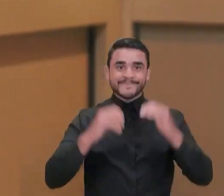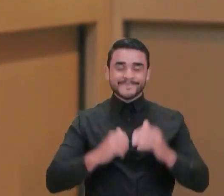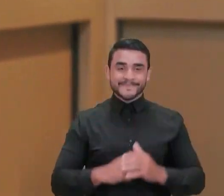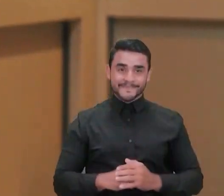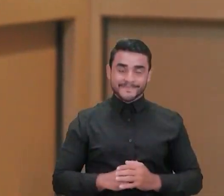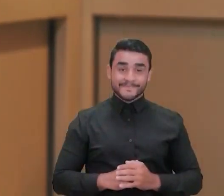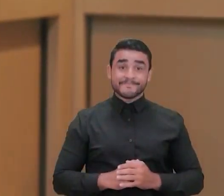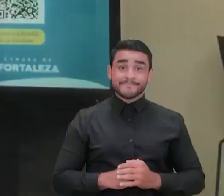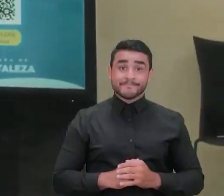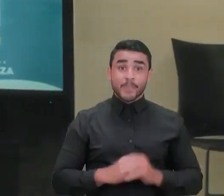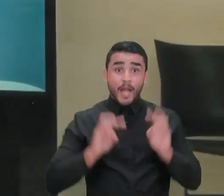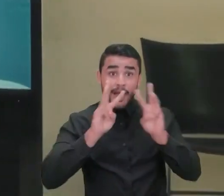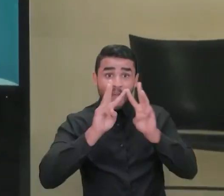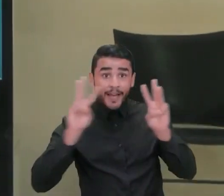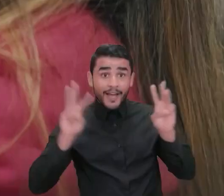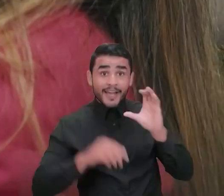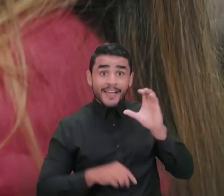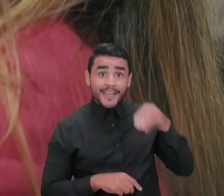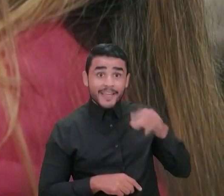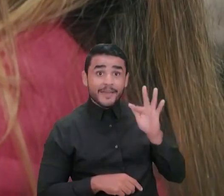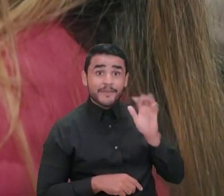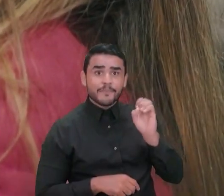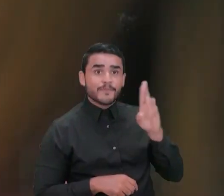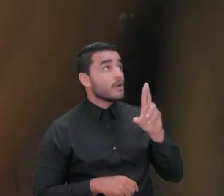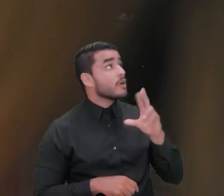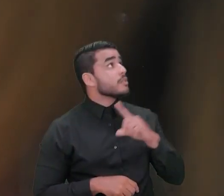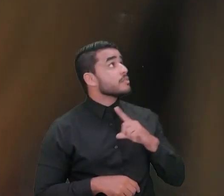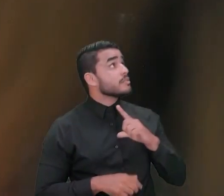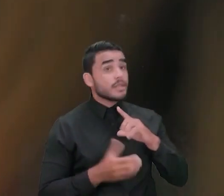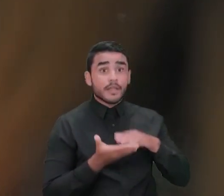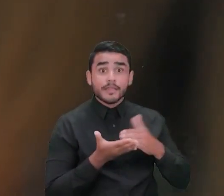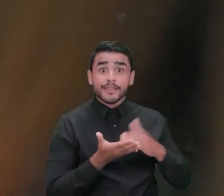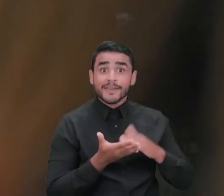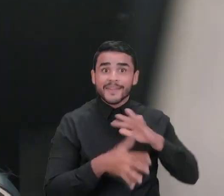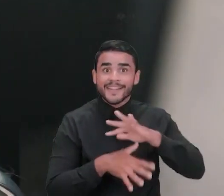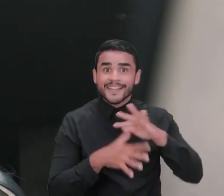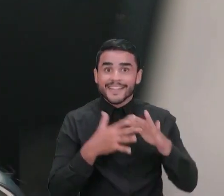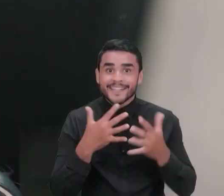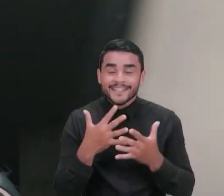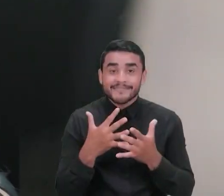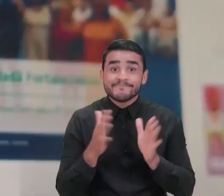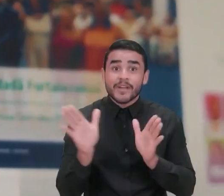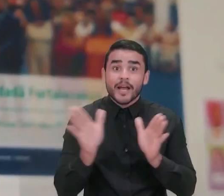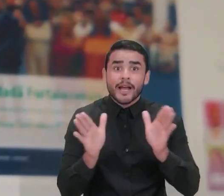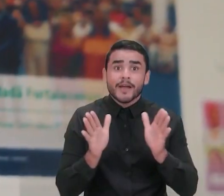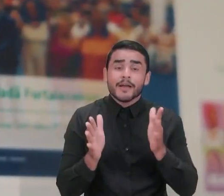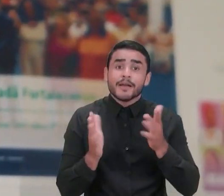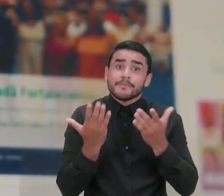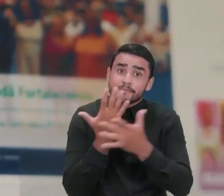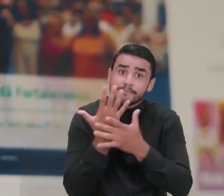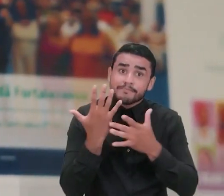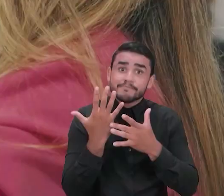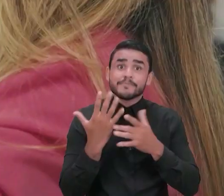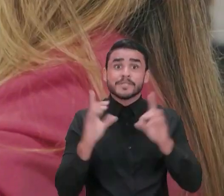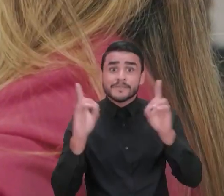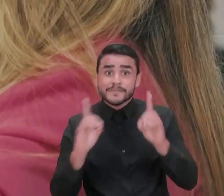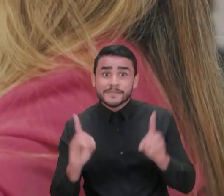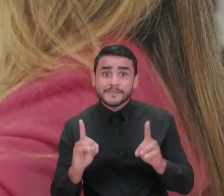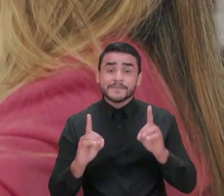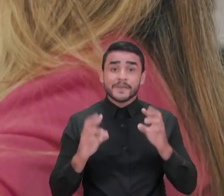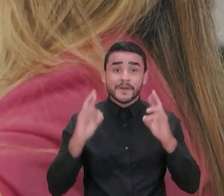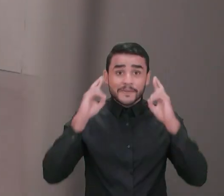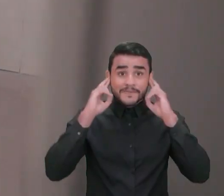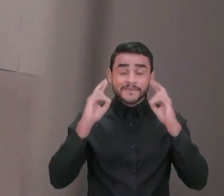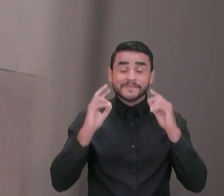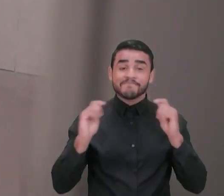dignidade. O site da Câmara também ganhou acessibilidade em Libras, abrindo caminho para milhares de pessoas com deficiência